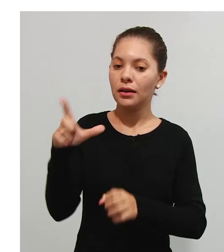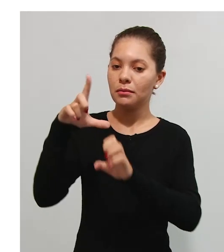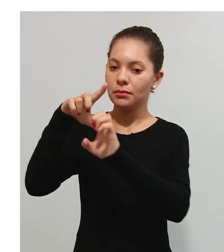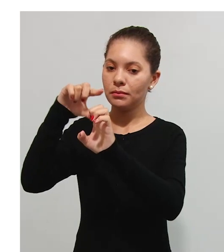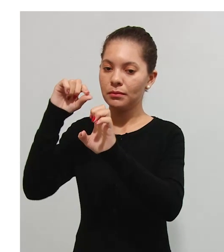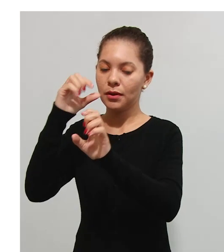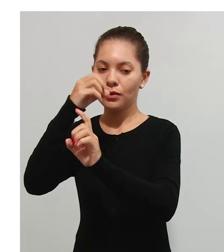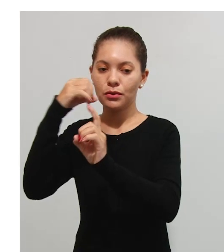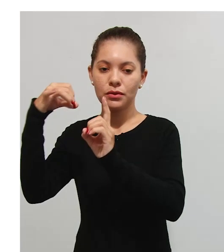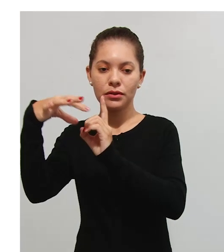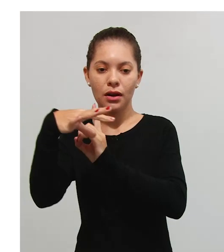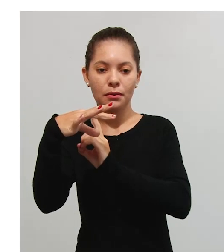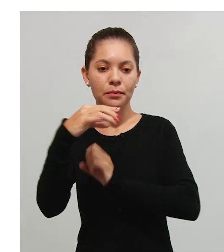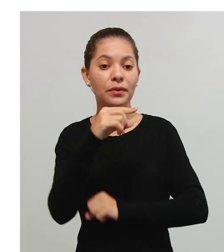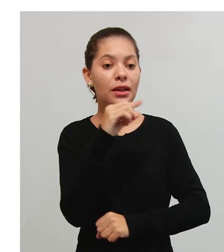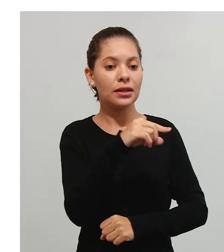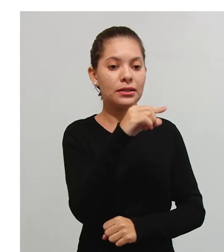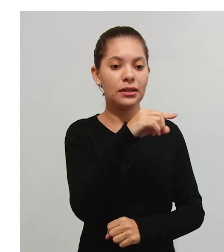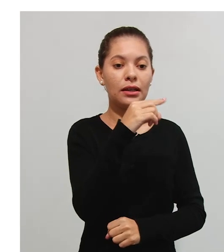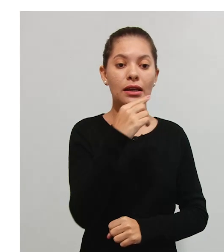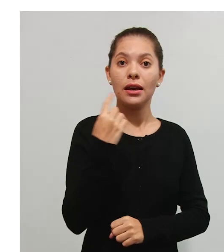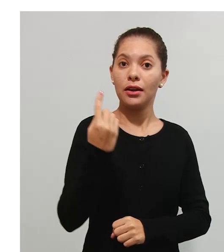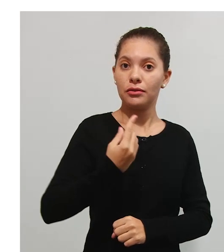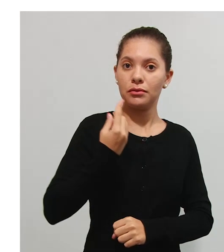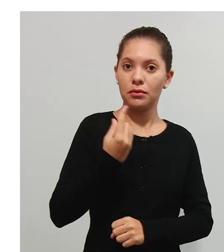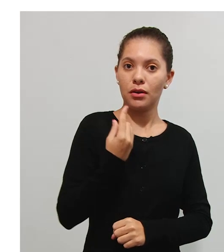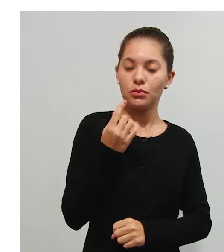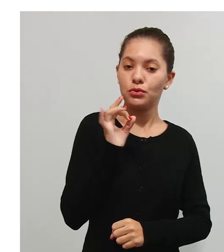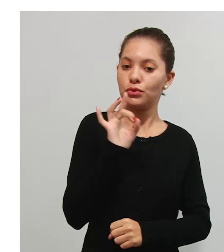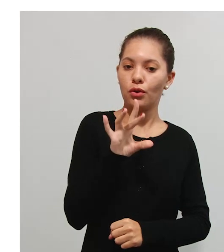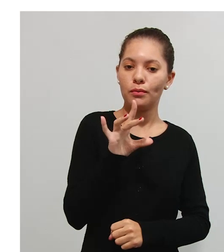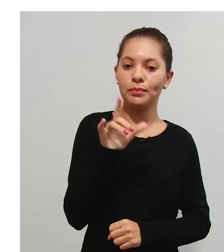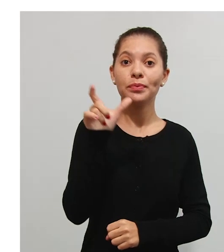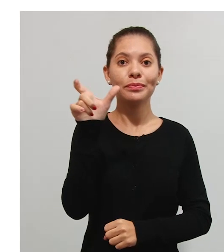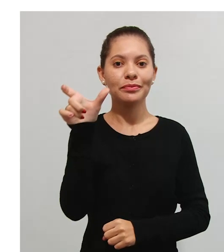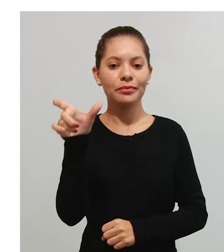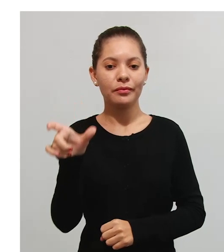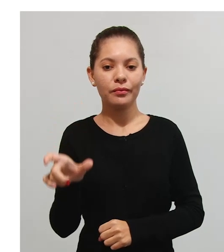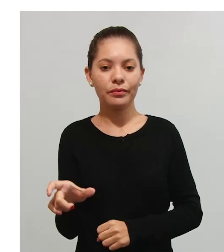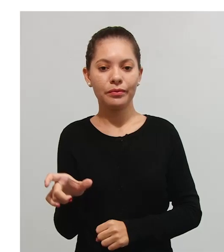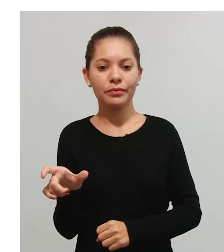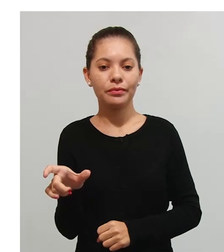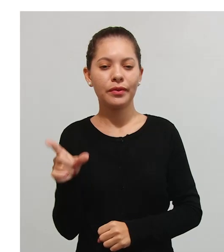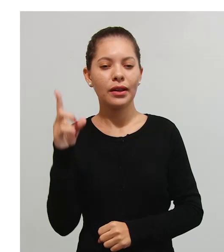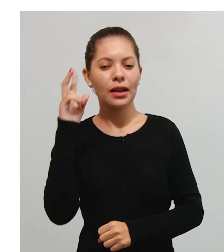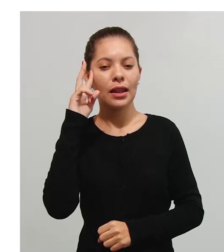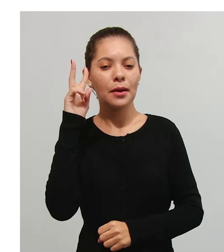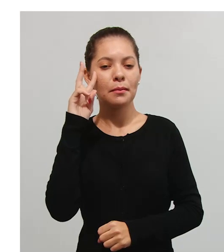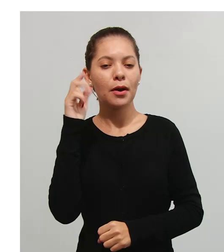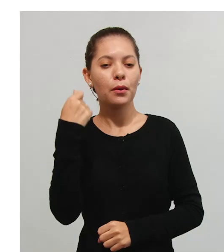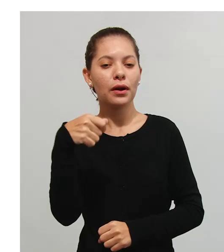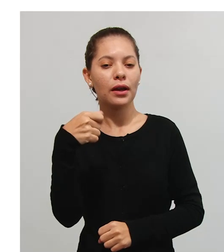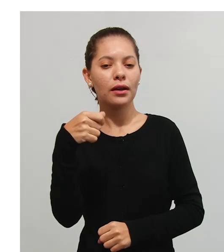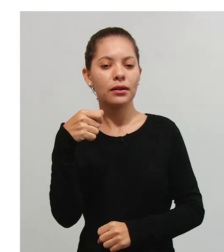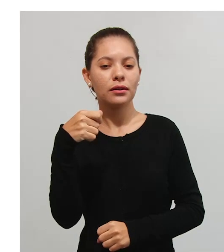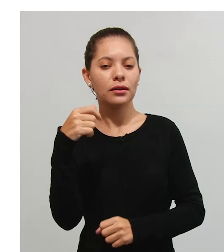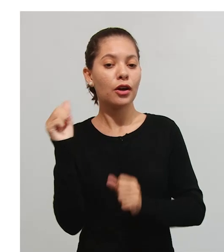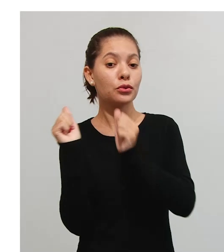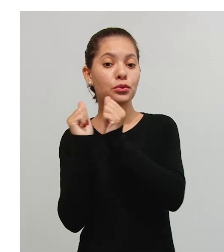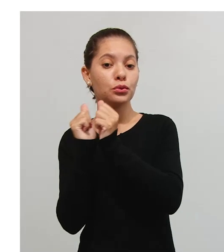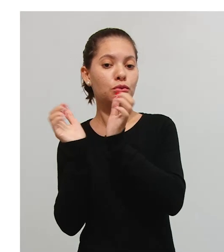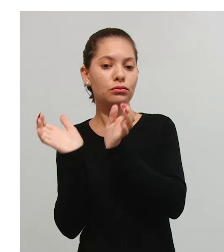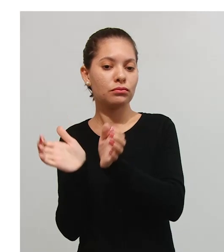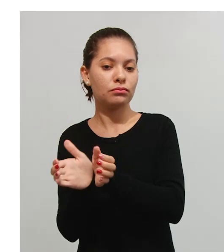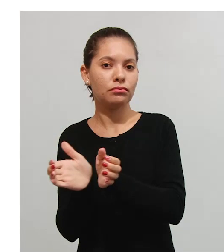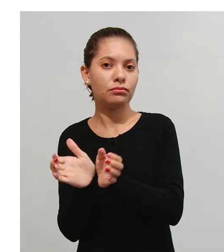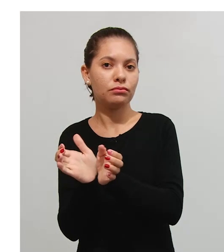O empreendedorismo empresarial, na maioria das vezes, ele é individual. Já quando nós falamos do empreendedorismo social, nós temos que lembrar